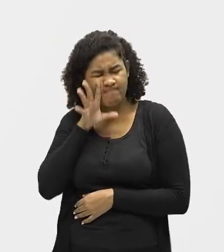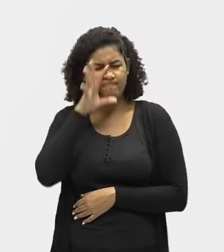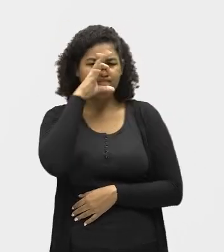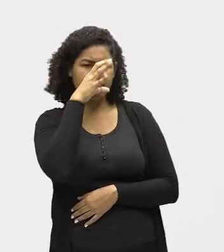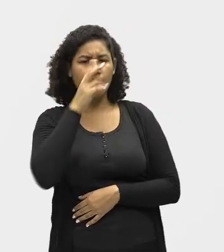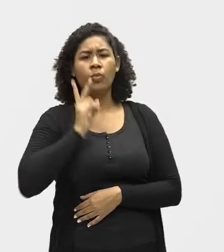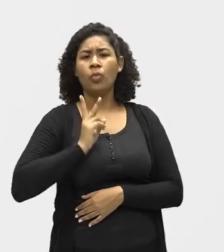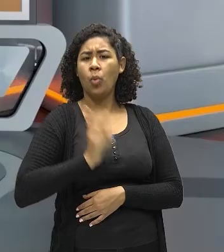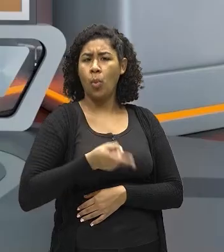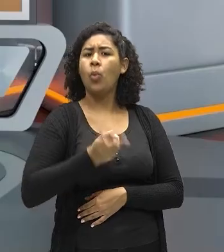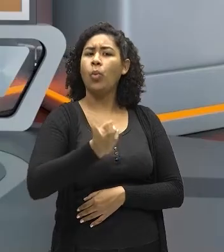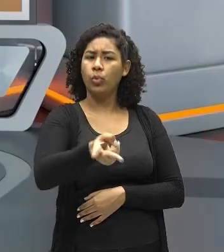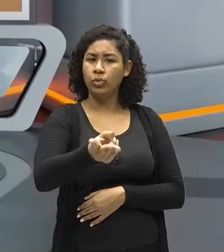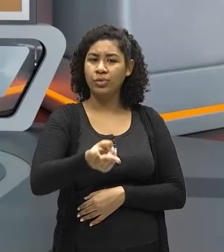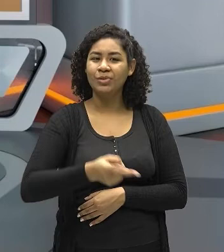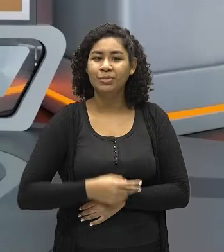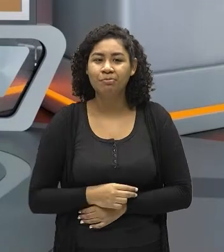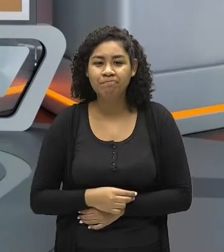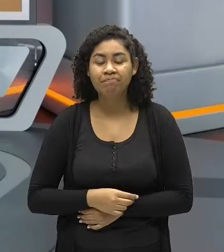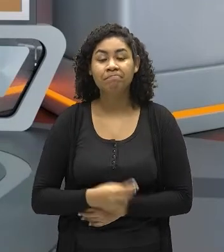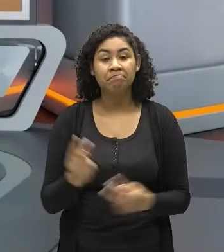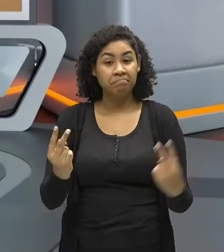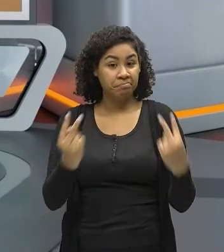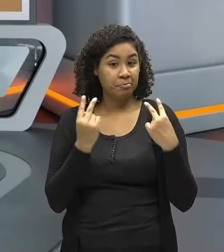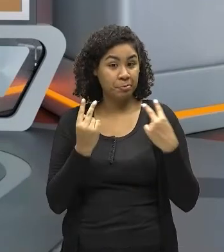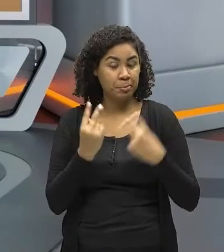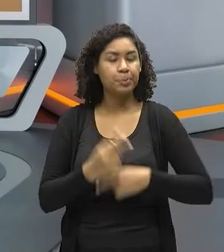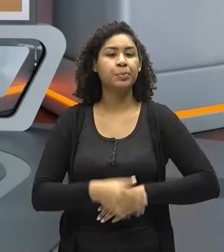lembrem-se, olha aqui para a professora do lado da nossa próxima árvore.